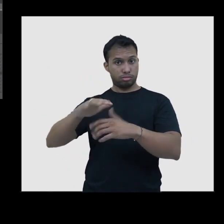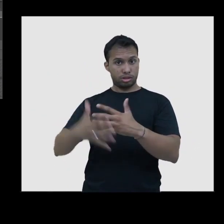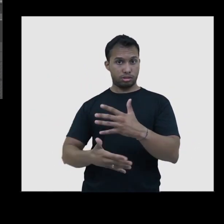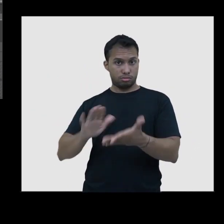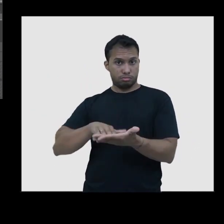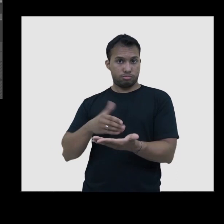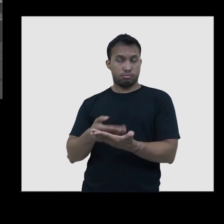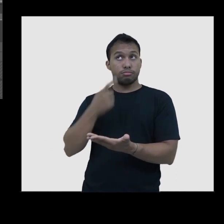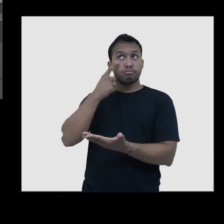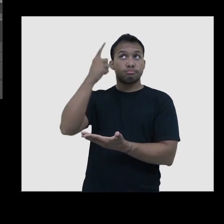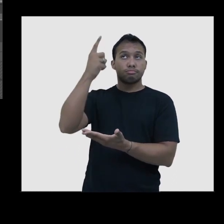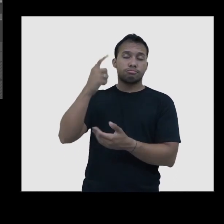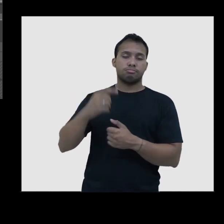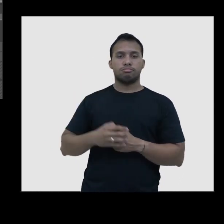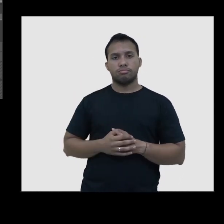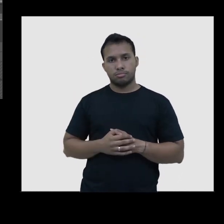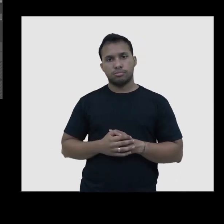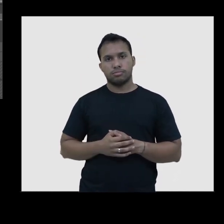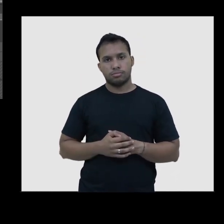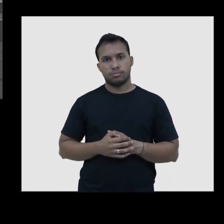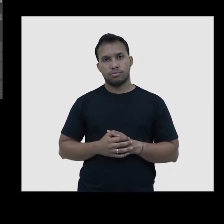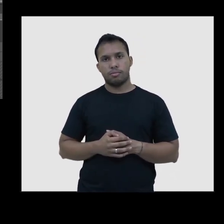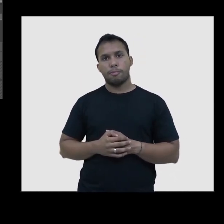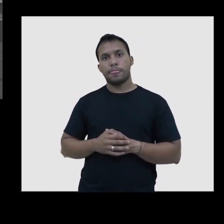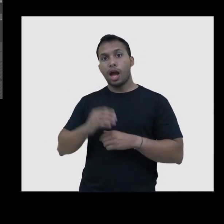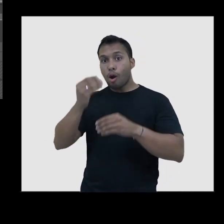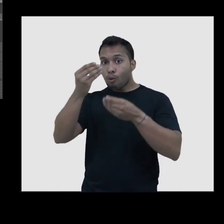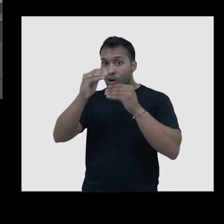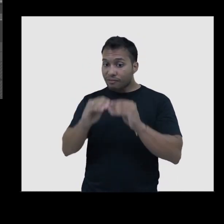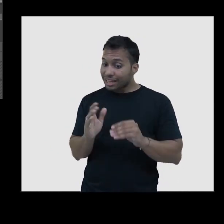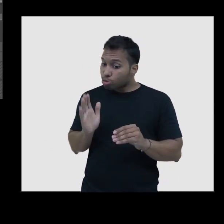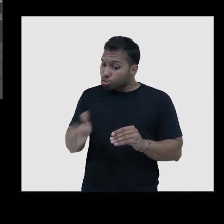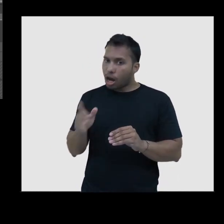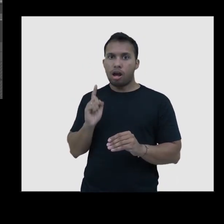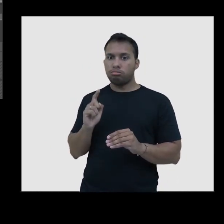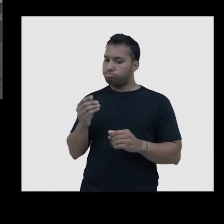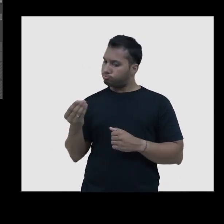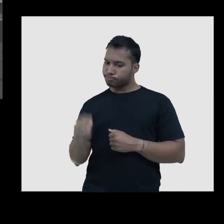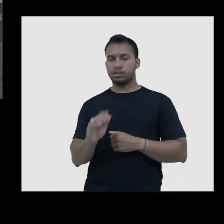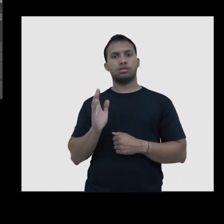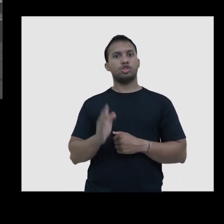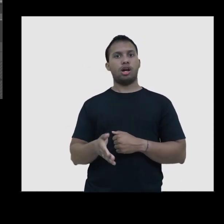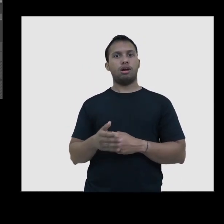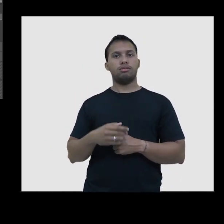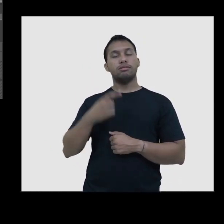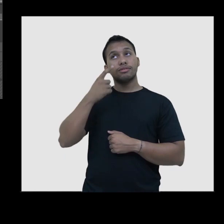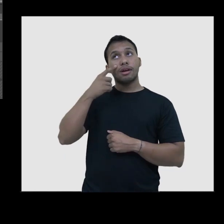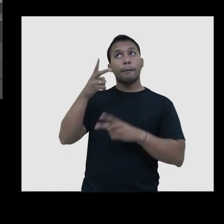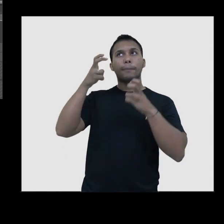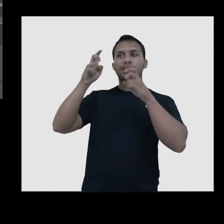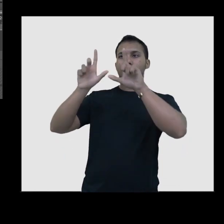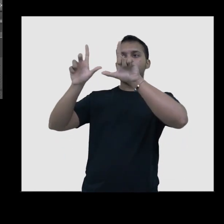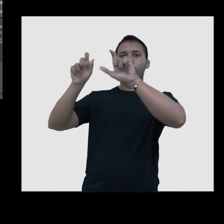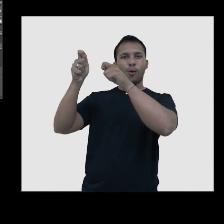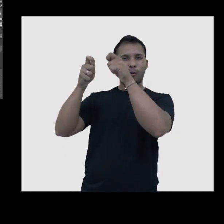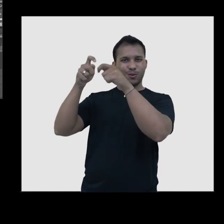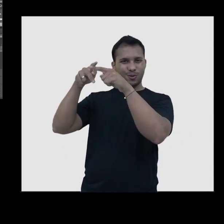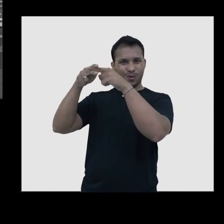intérprete. Eu vou soltar. Bom, o efeito já está aplicado na camada. A gente percebe que ele aparece agora